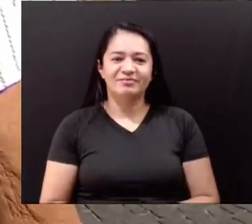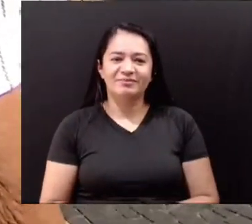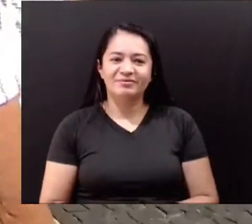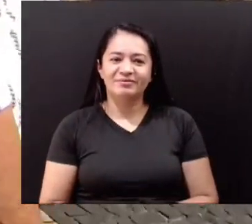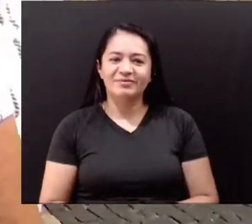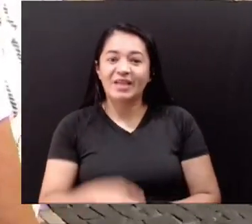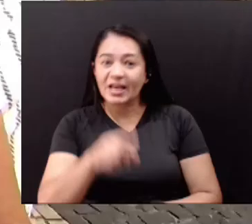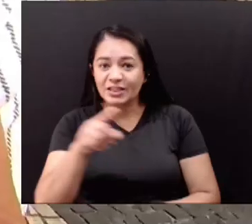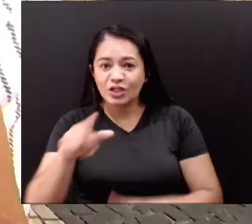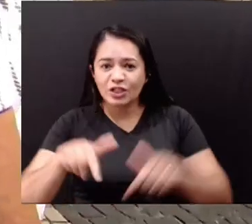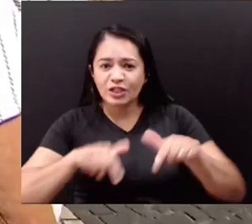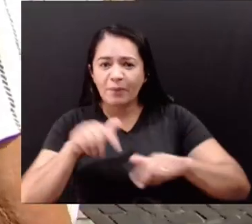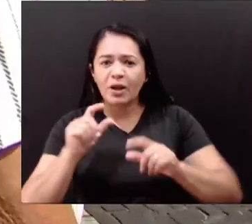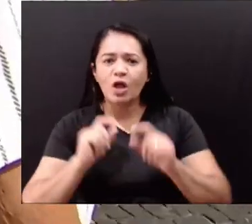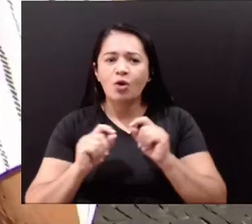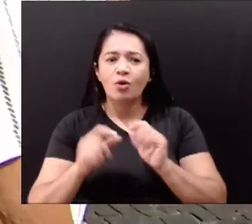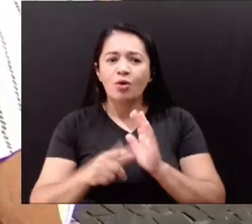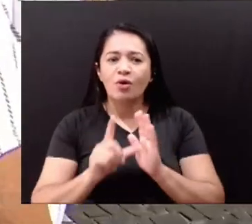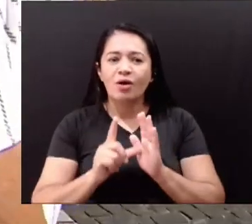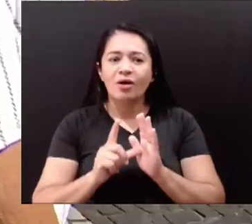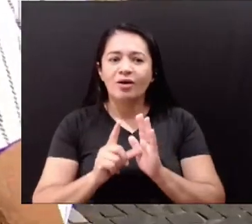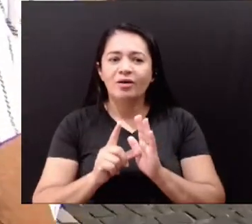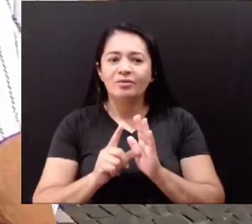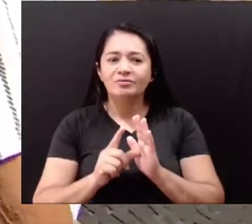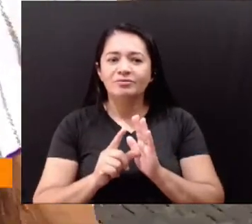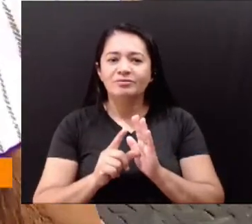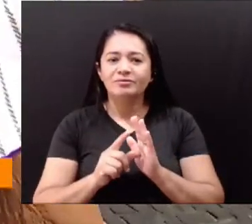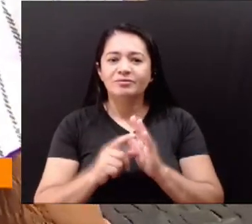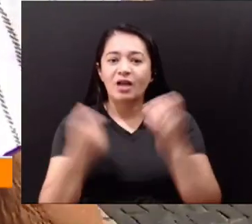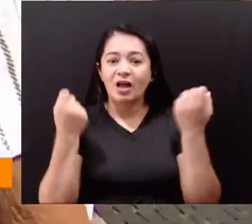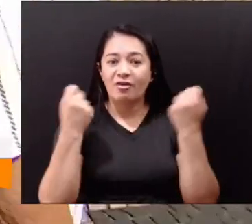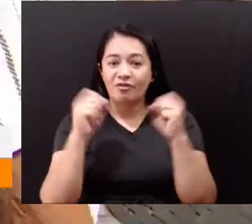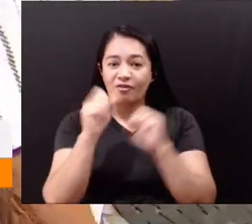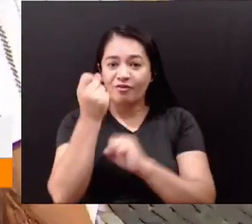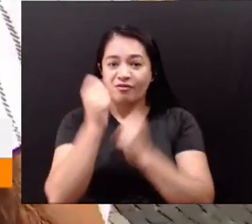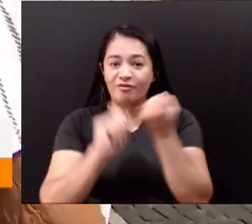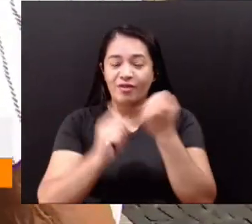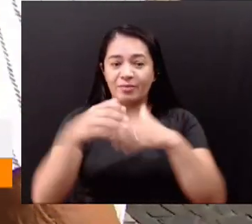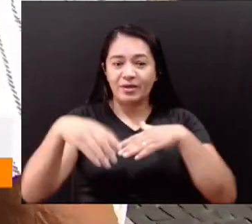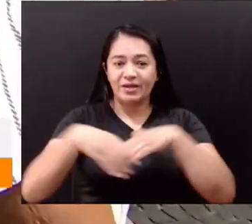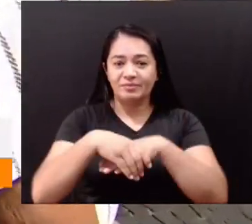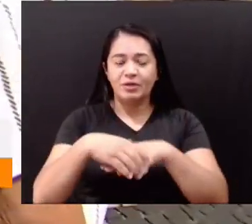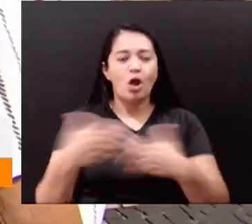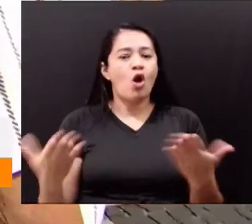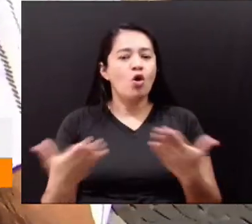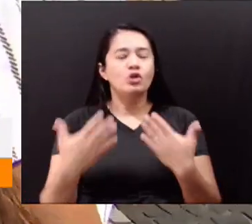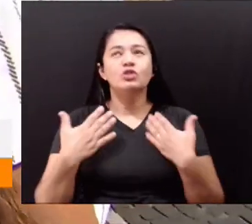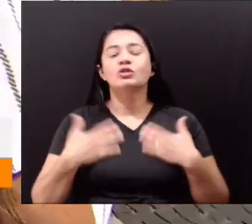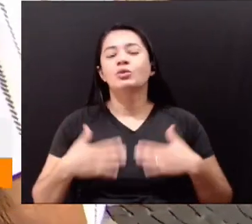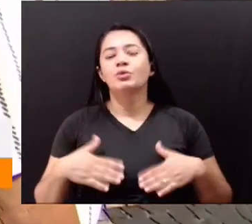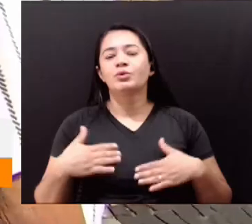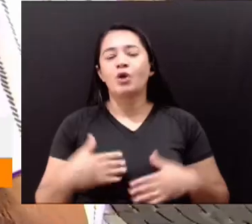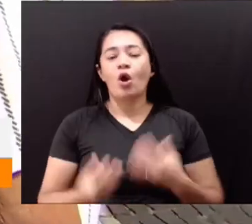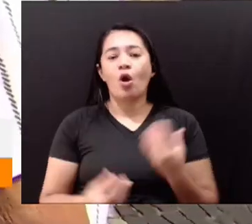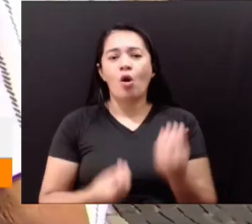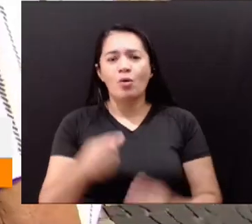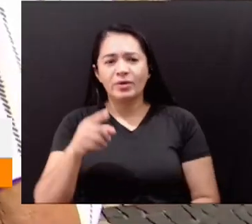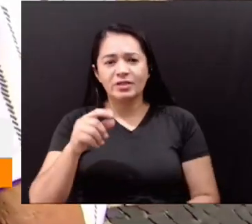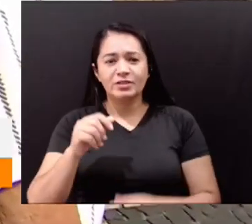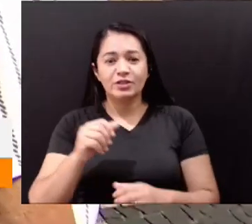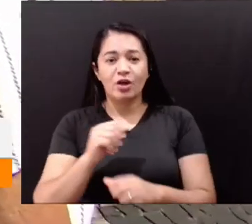quê? Fábrica de calçados. E hoje só descansa. Só descanso. Como foi quando a senhora parou de trabalhar,